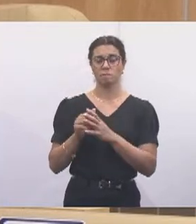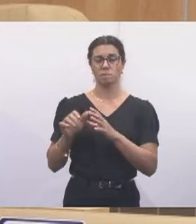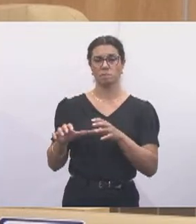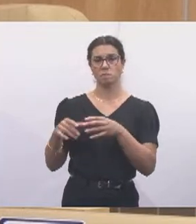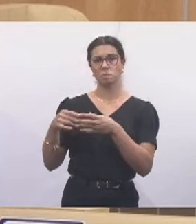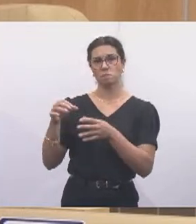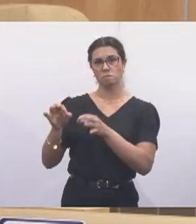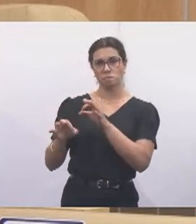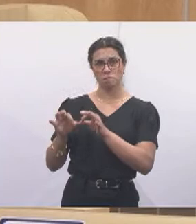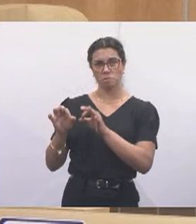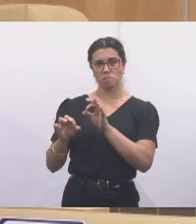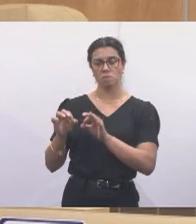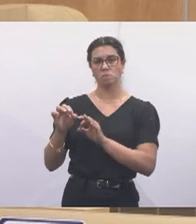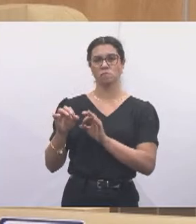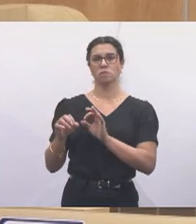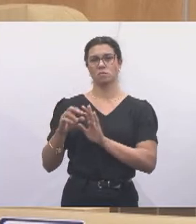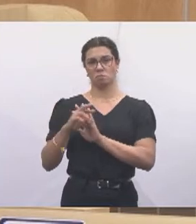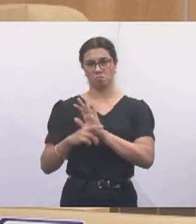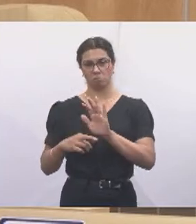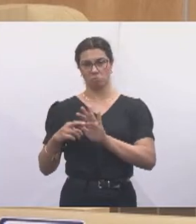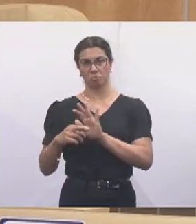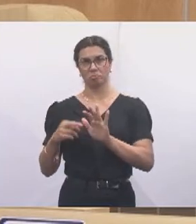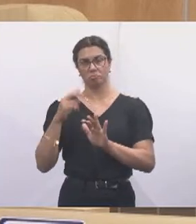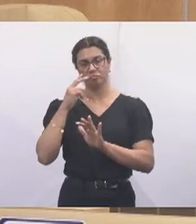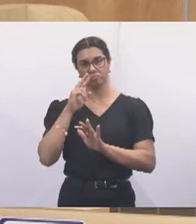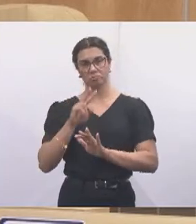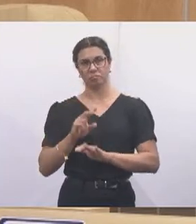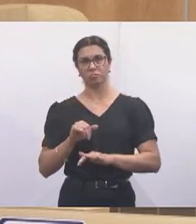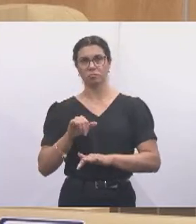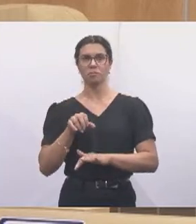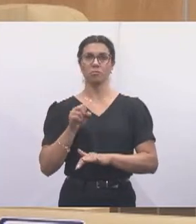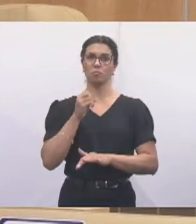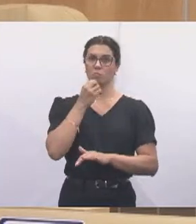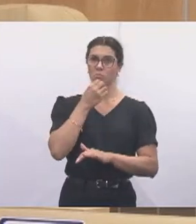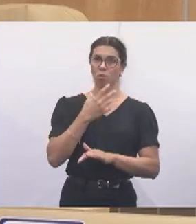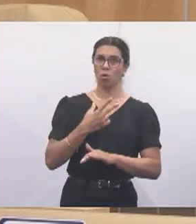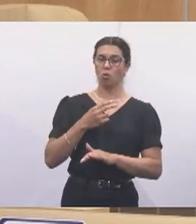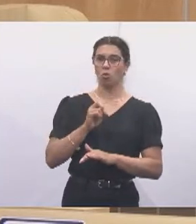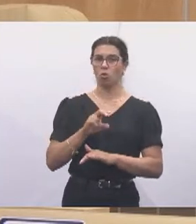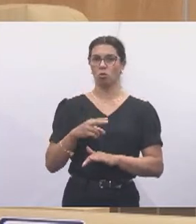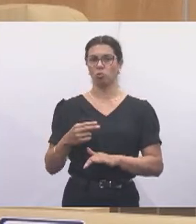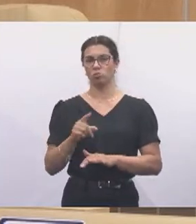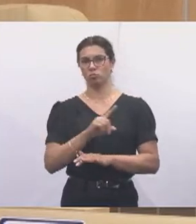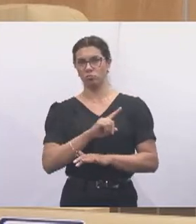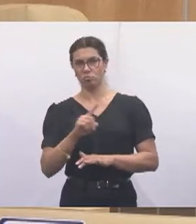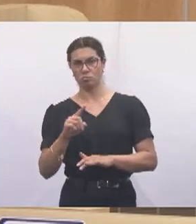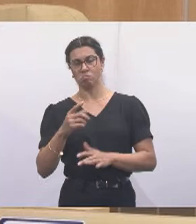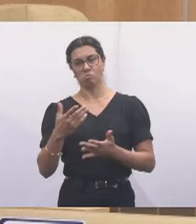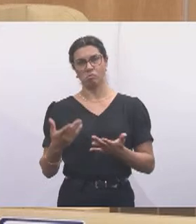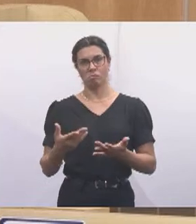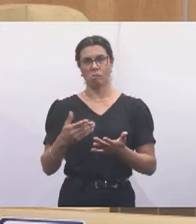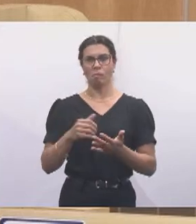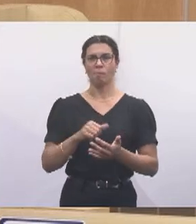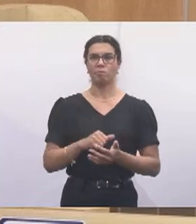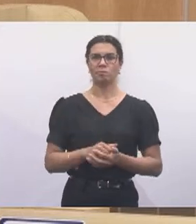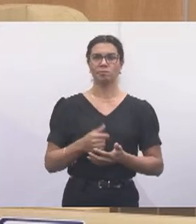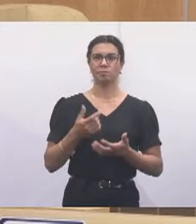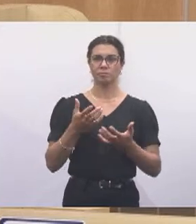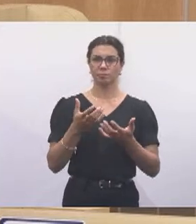pode continuar tramitando ou não. Isso é um trâmite normal da casa. Mas eu queria...